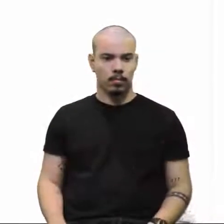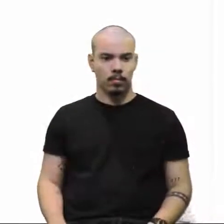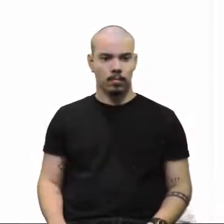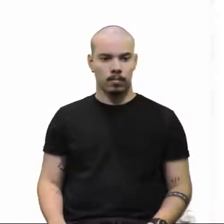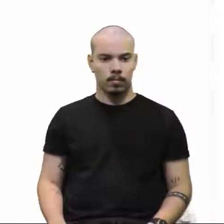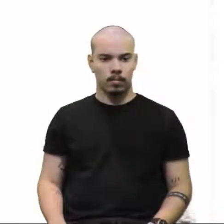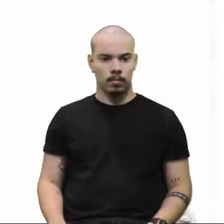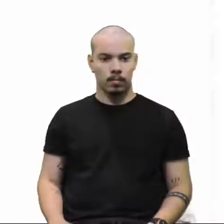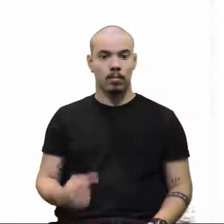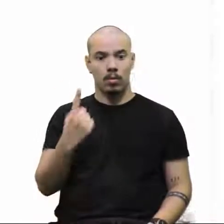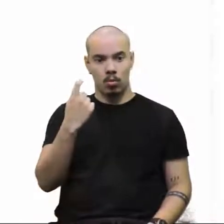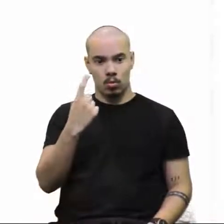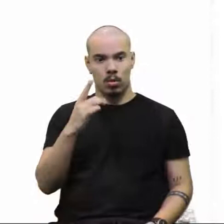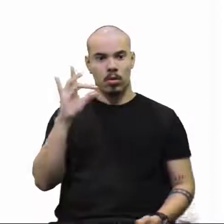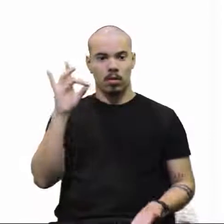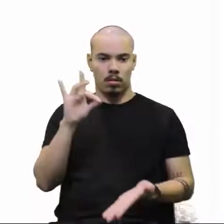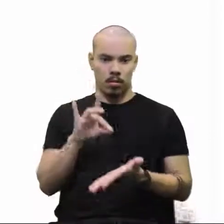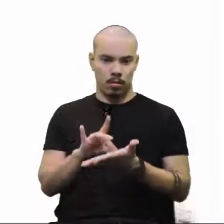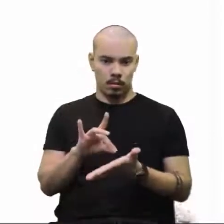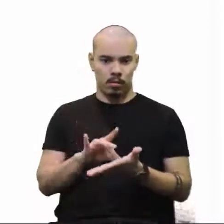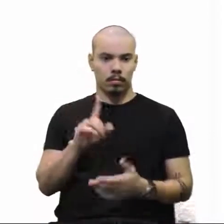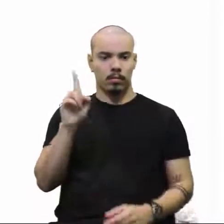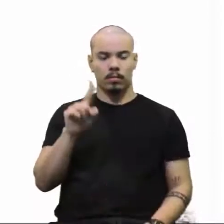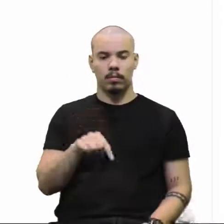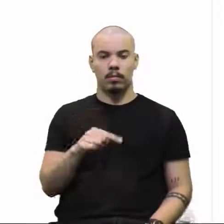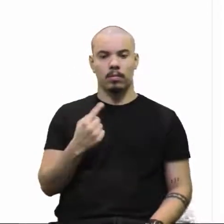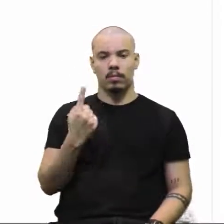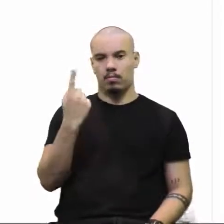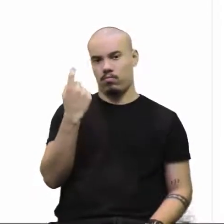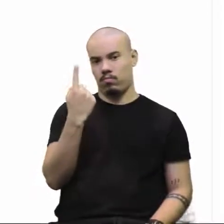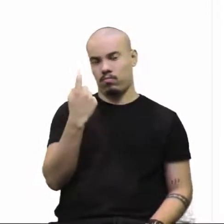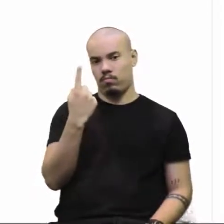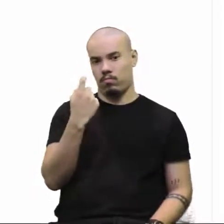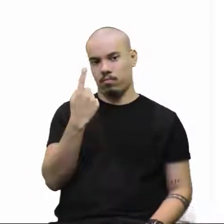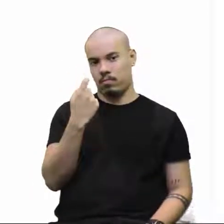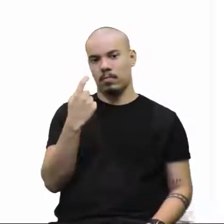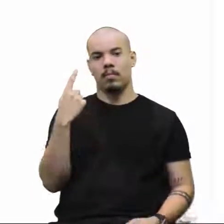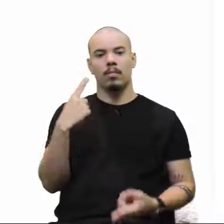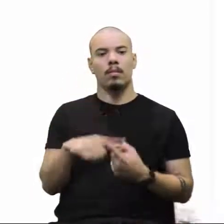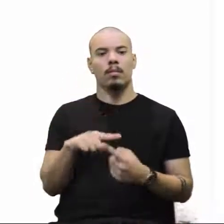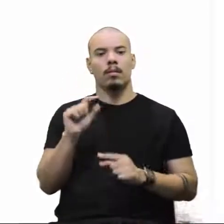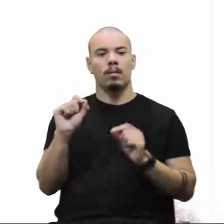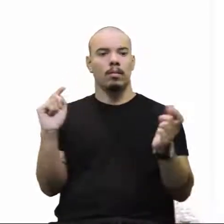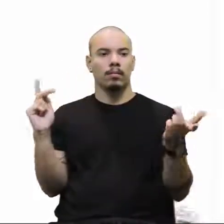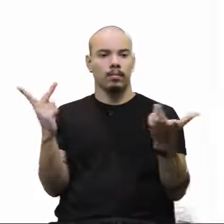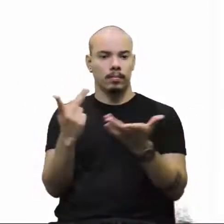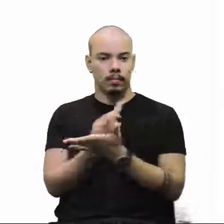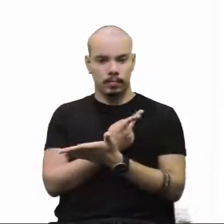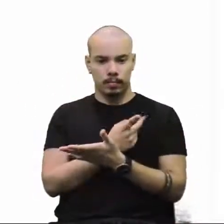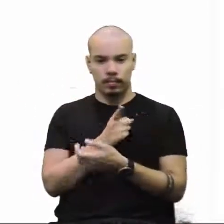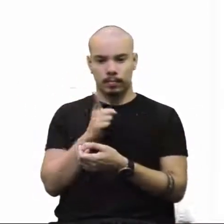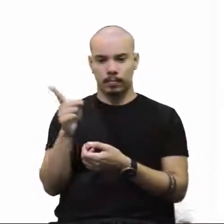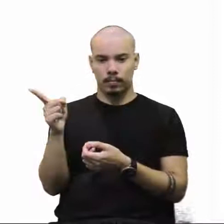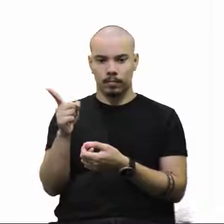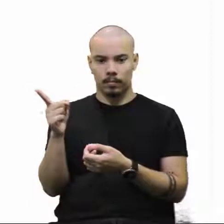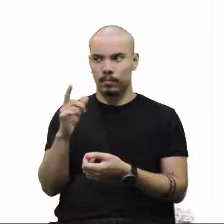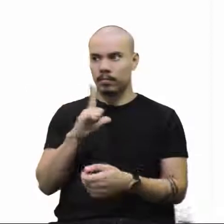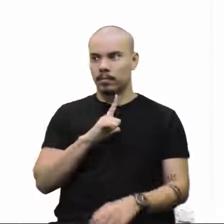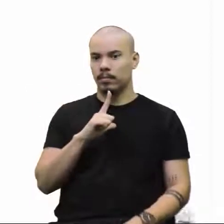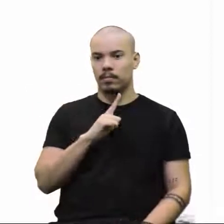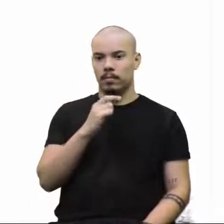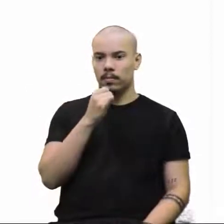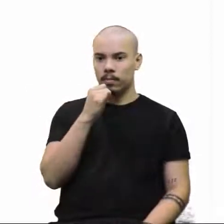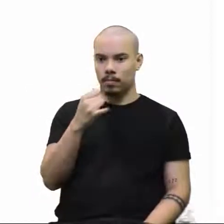Então, a única que seria verdadeira seria essa questão do... Aqui, o que acontece? Você vem aqui, ó,